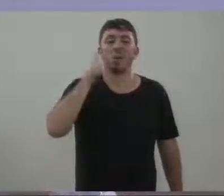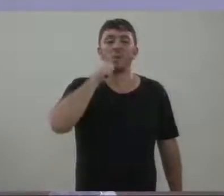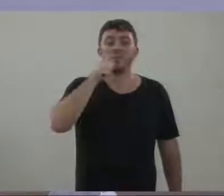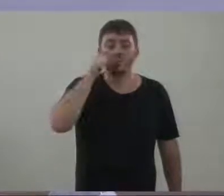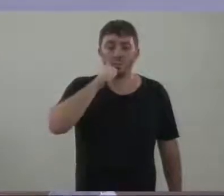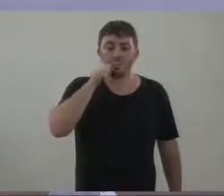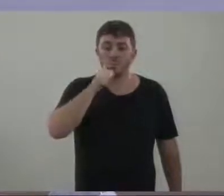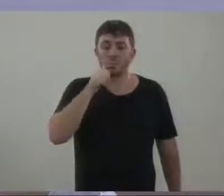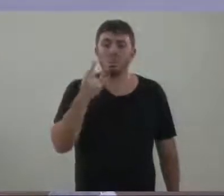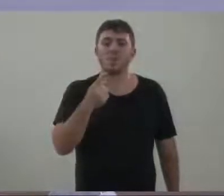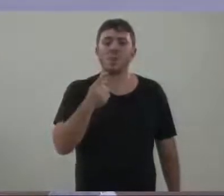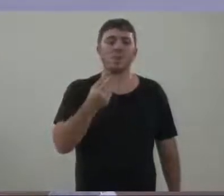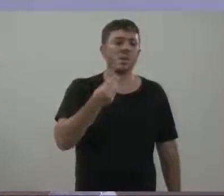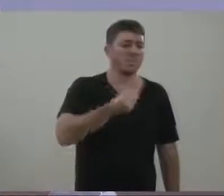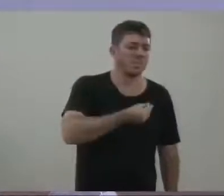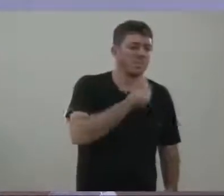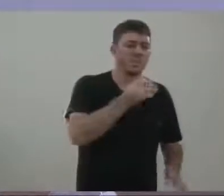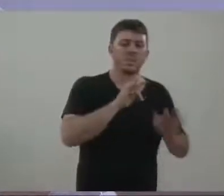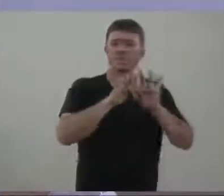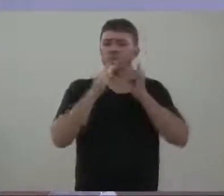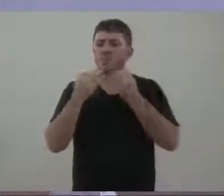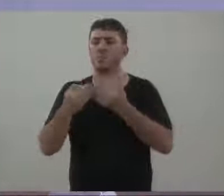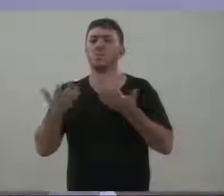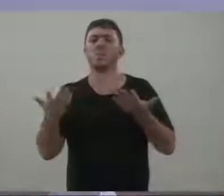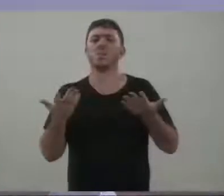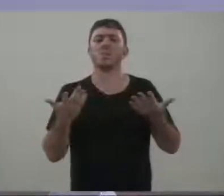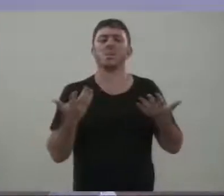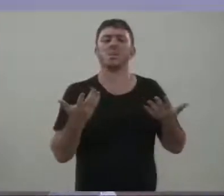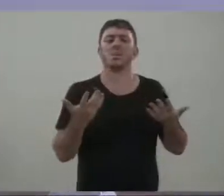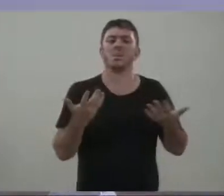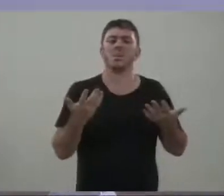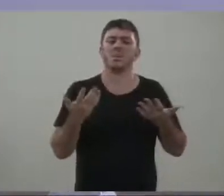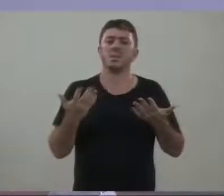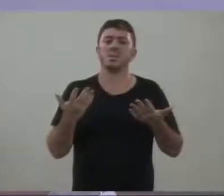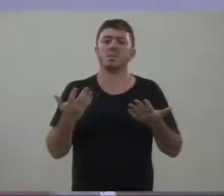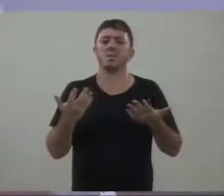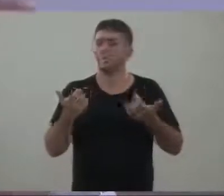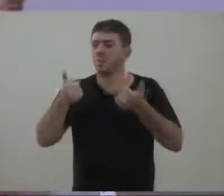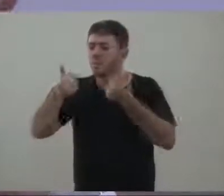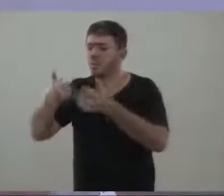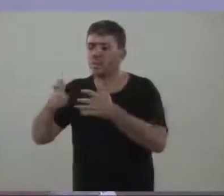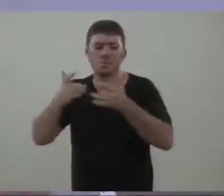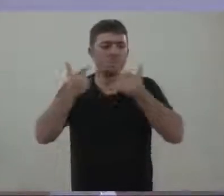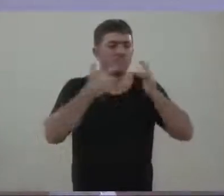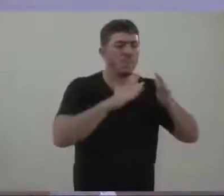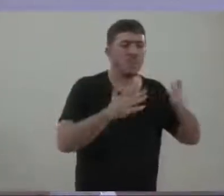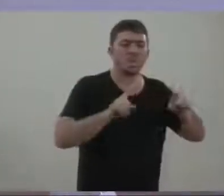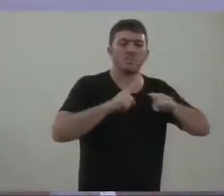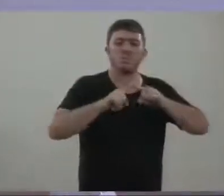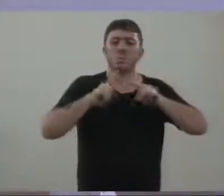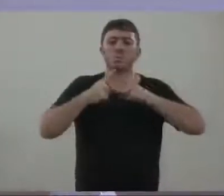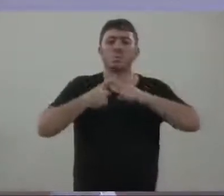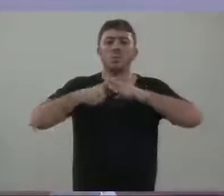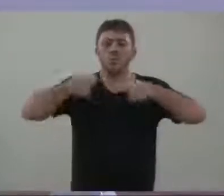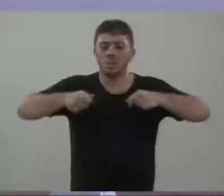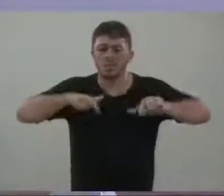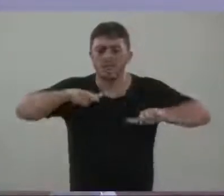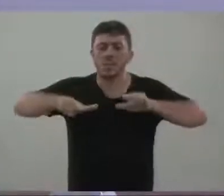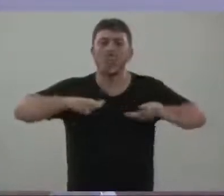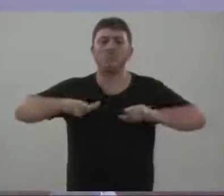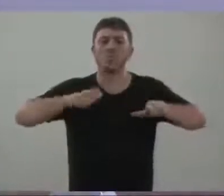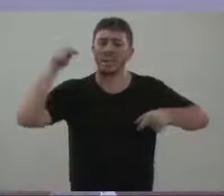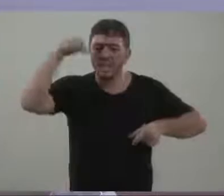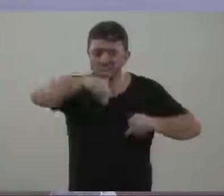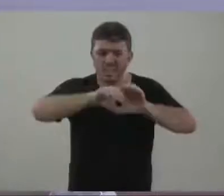vida familiar, às vezes com filho, né? Às vezes não. Mas vem discutir ideias